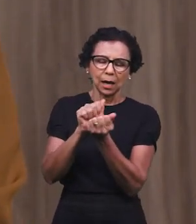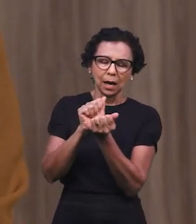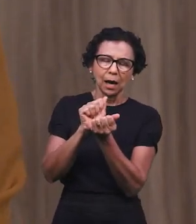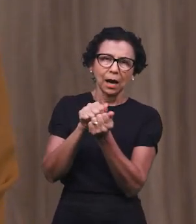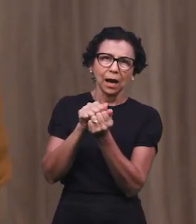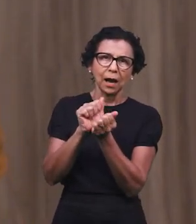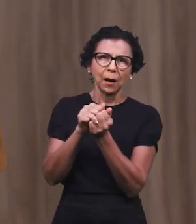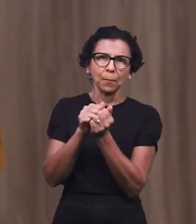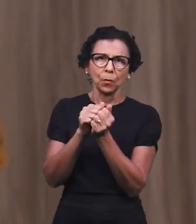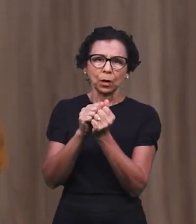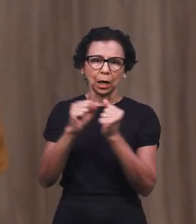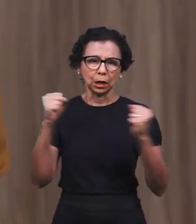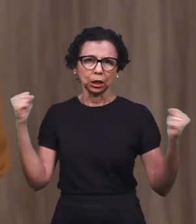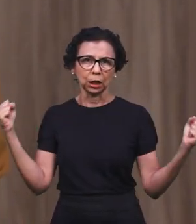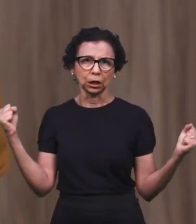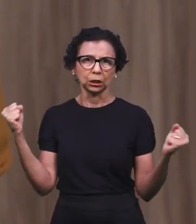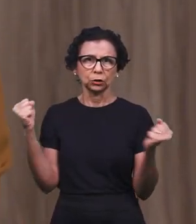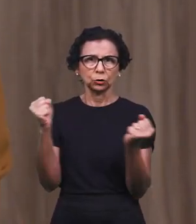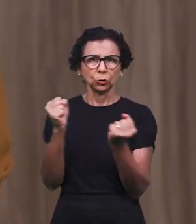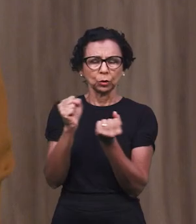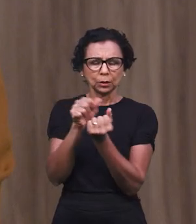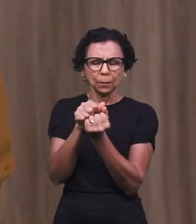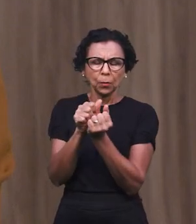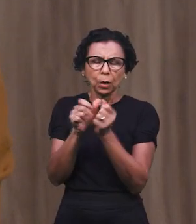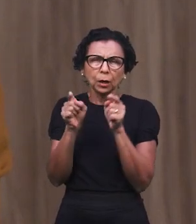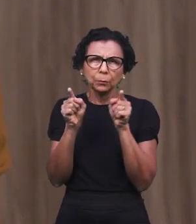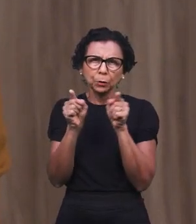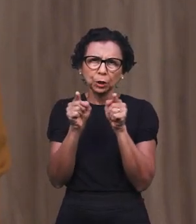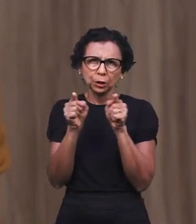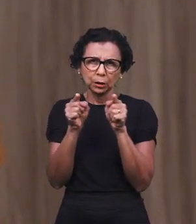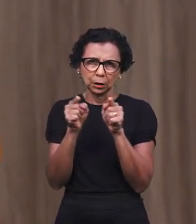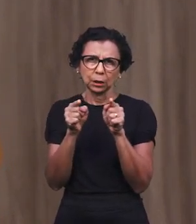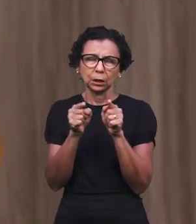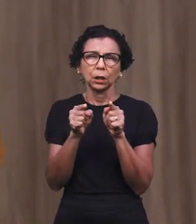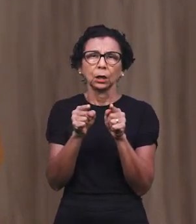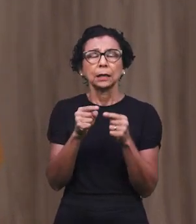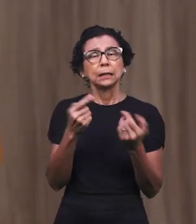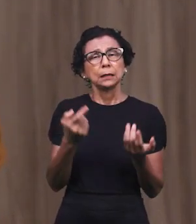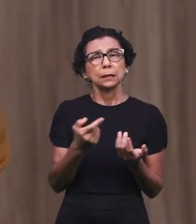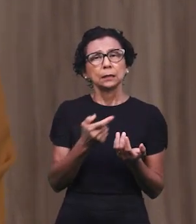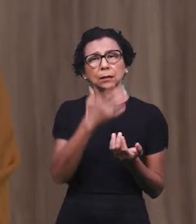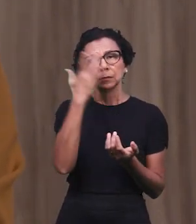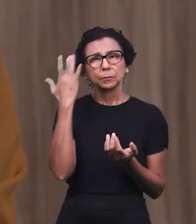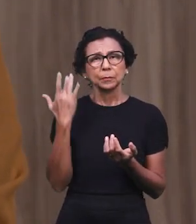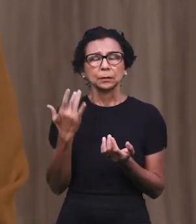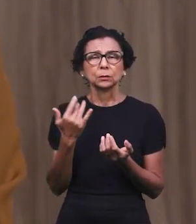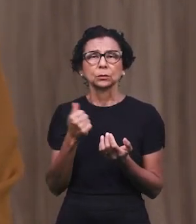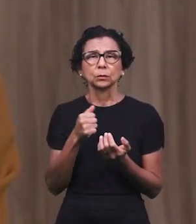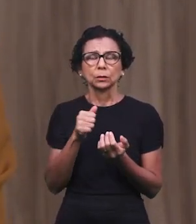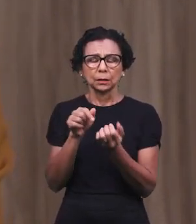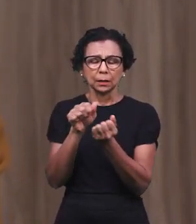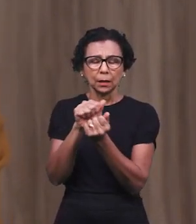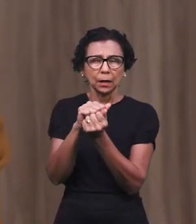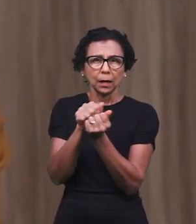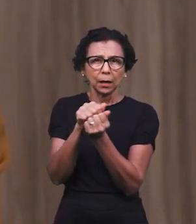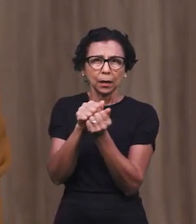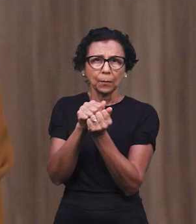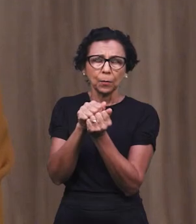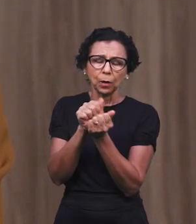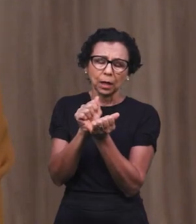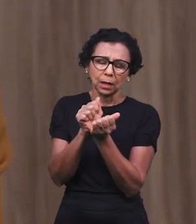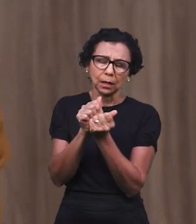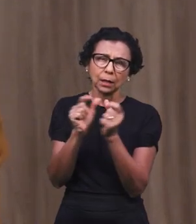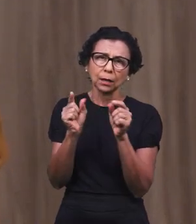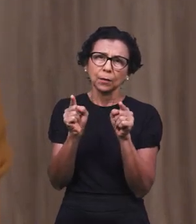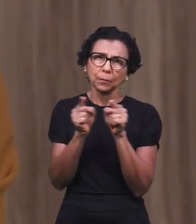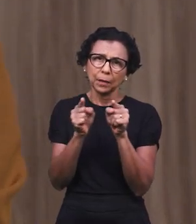Então, para esses pacientes que têm a boca menor, a gente recomenda uma escova menor também. Então, sempre acompanhando, né, esse